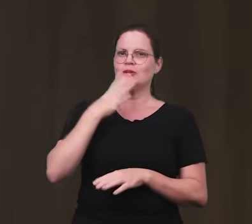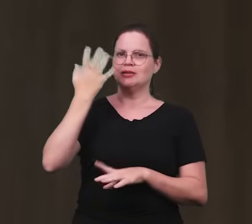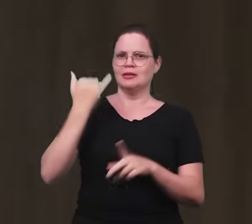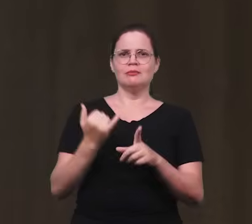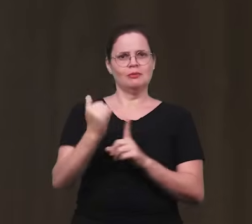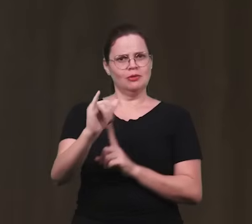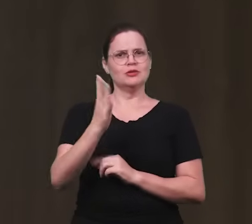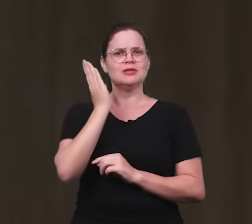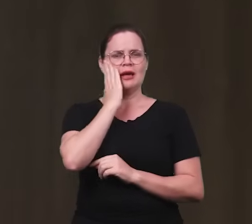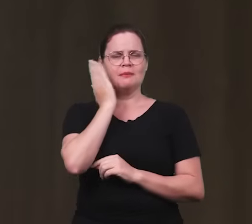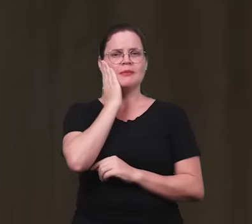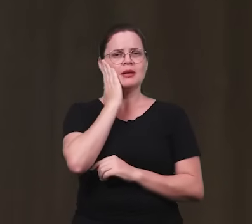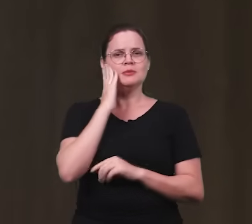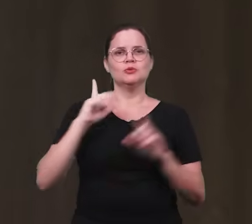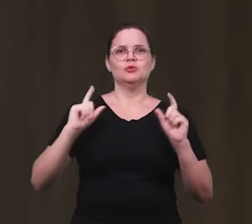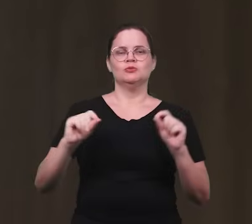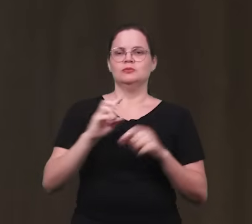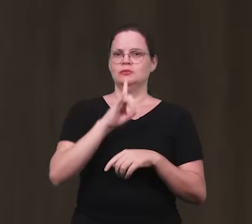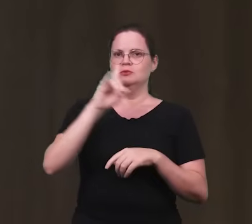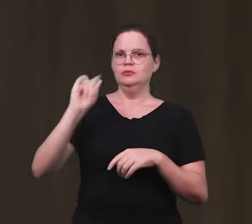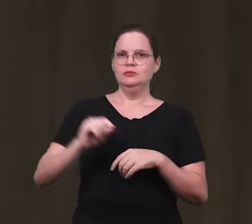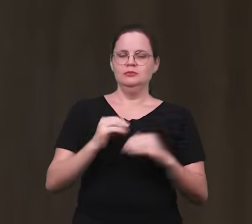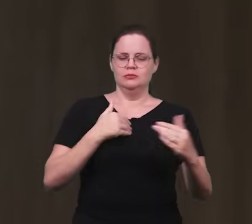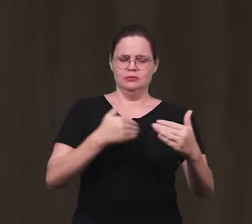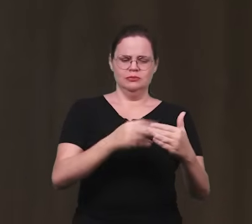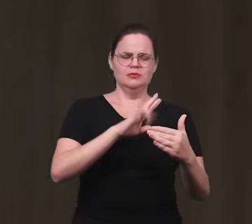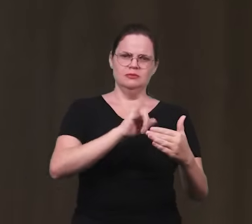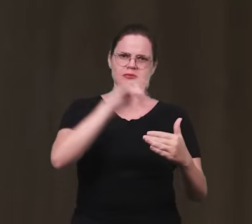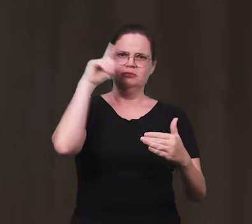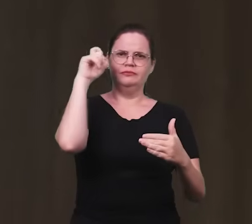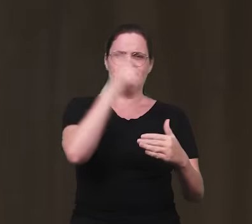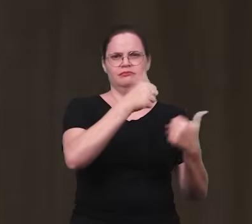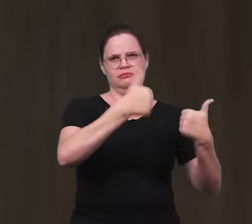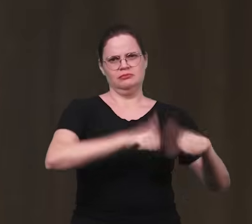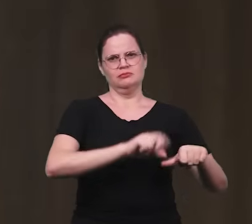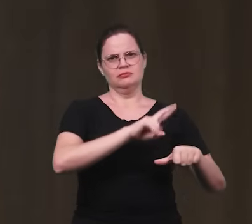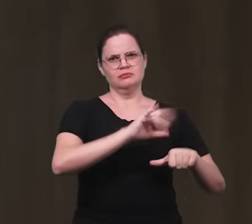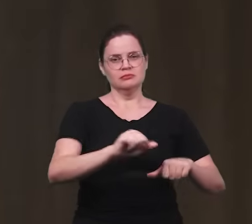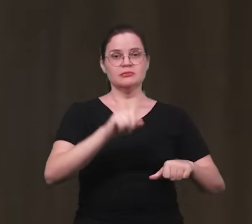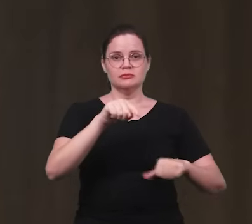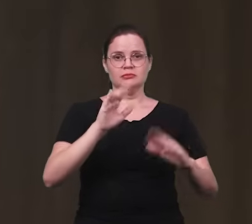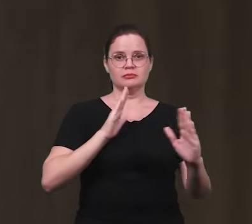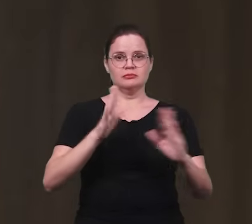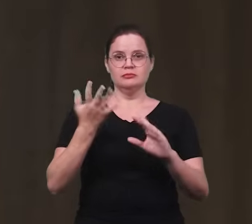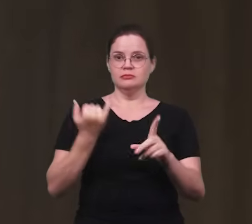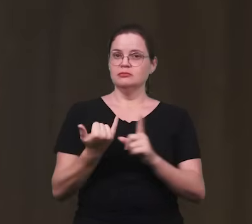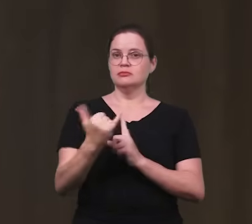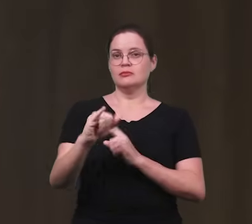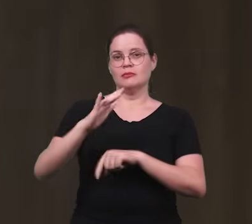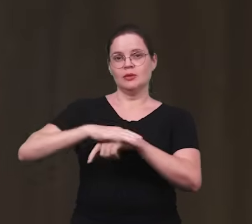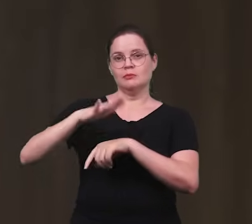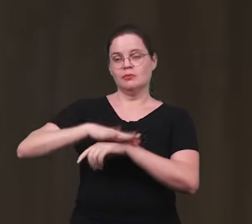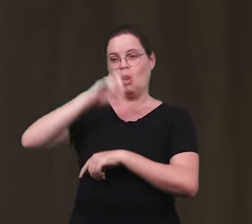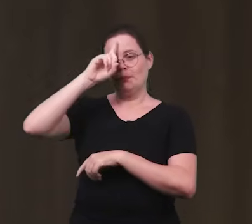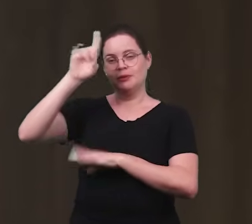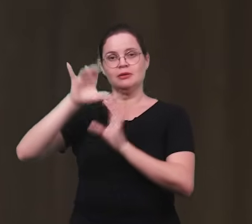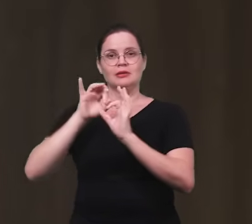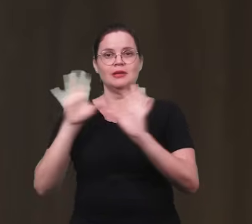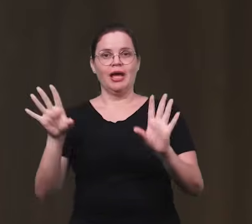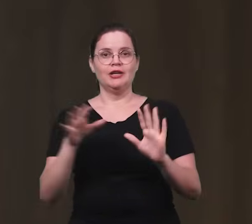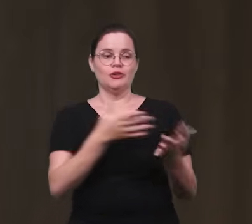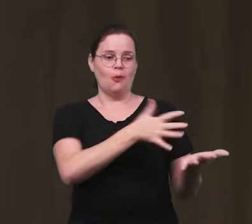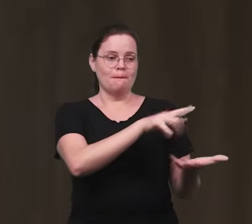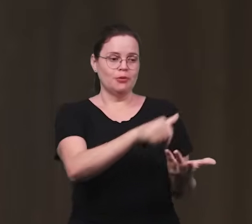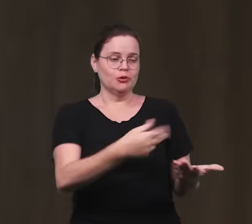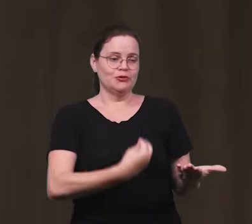Nós sabemos que os dias são maus, que nós estamos vivendo, que isso é uma permissão de Deus, que o mundo estaria assim, mas que o Senhor